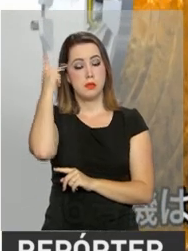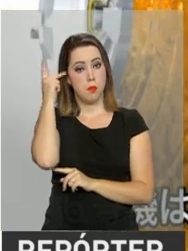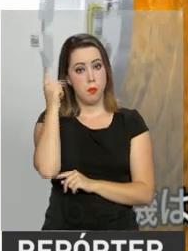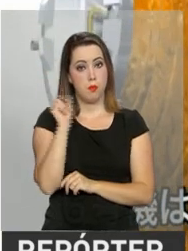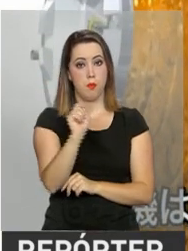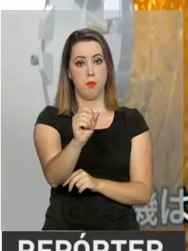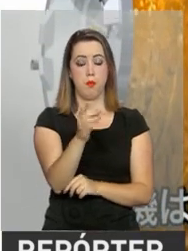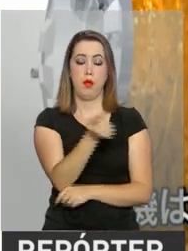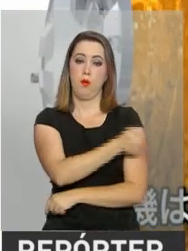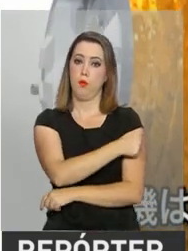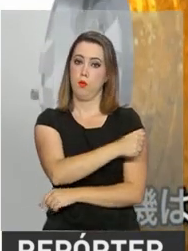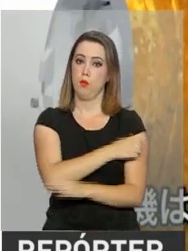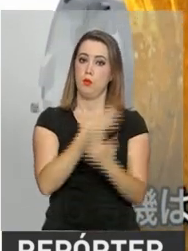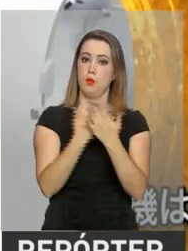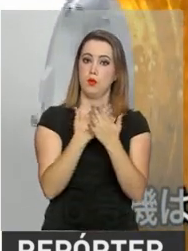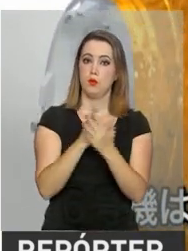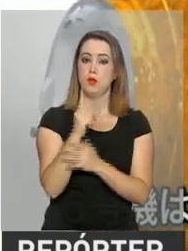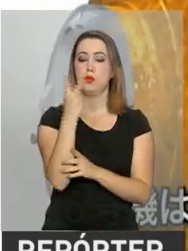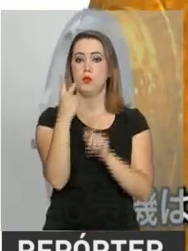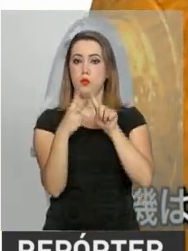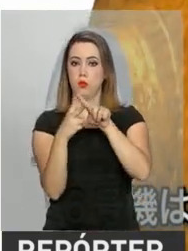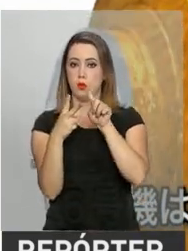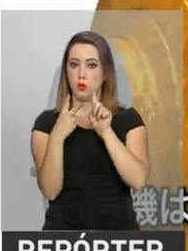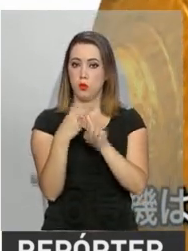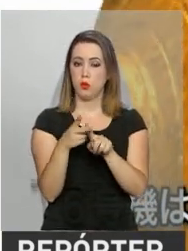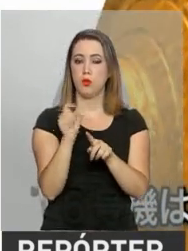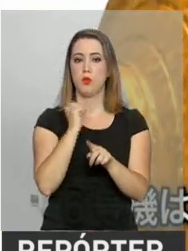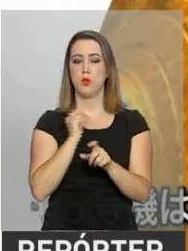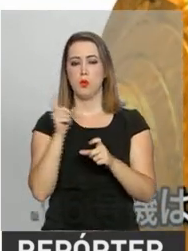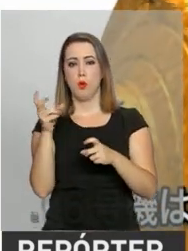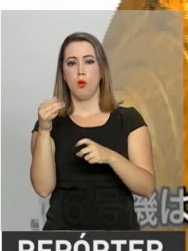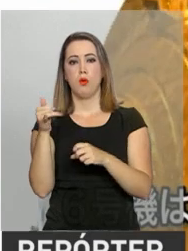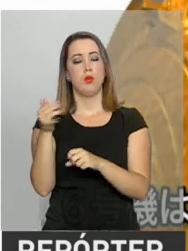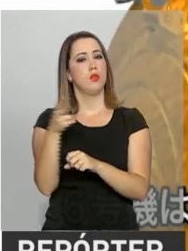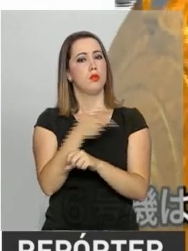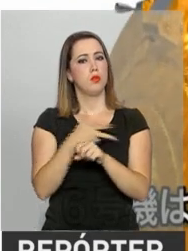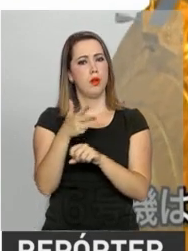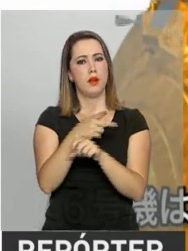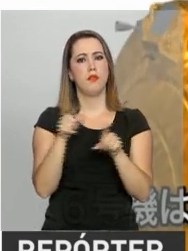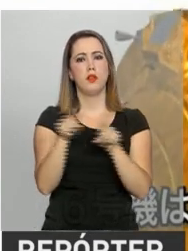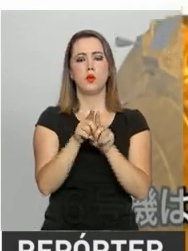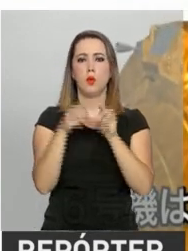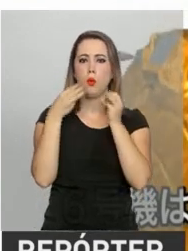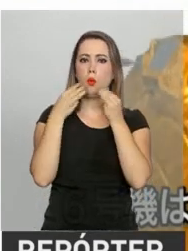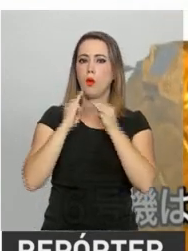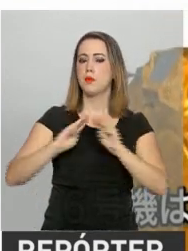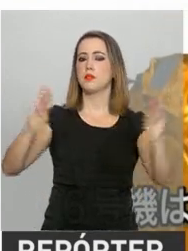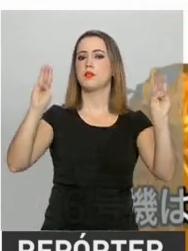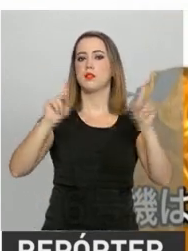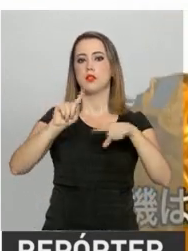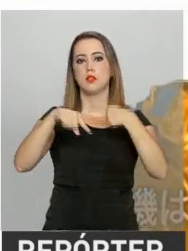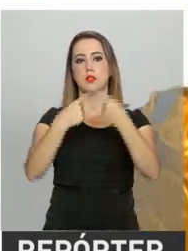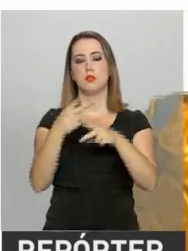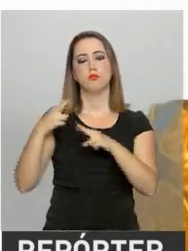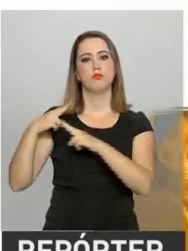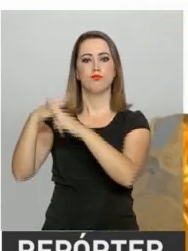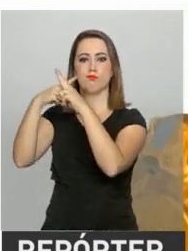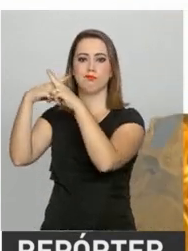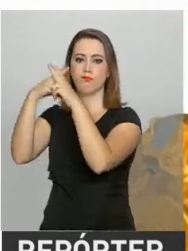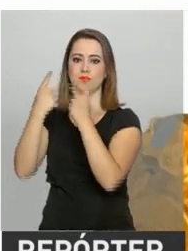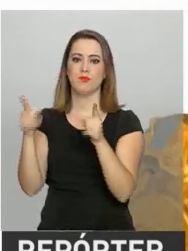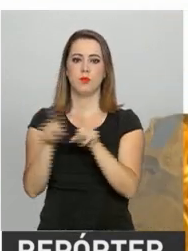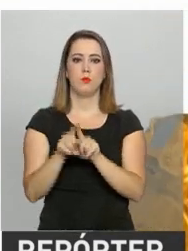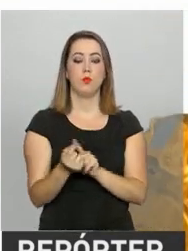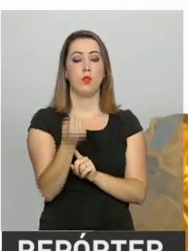Neves de Ubatuba tem duas cargas úteis um gravador chip com a mensagem dos alunos que será transmitida em órbita e um